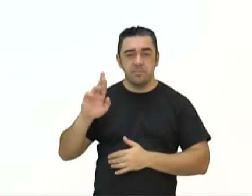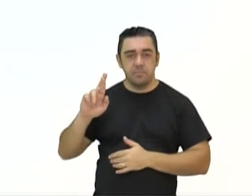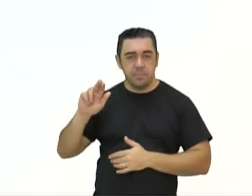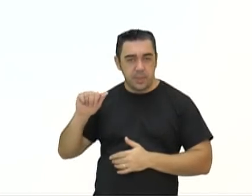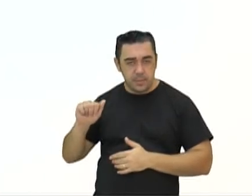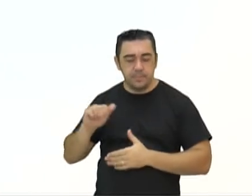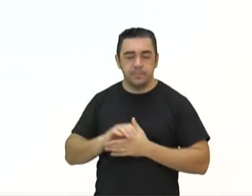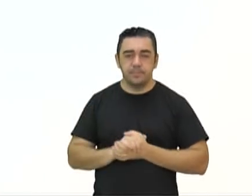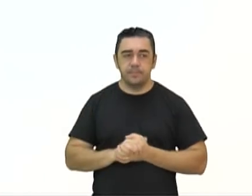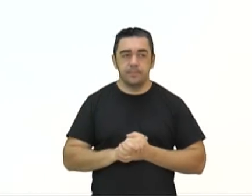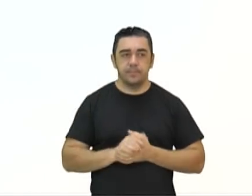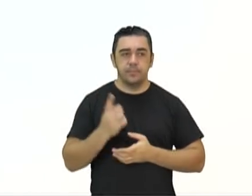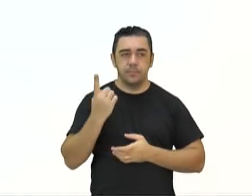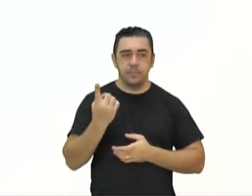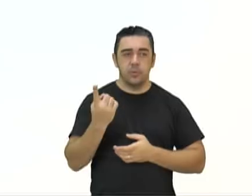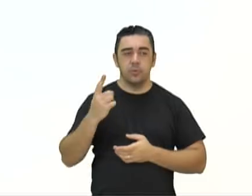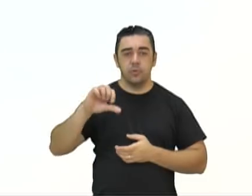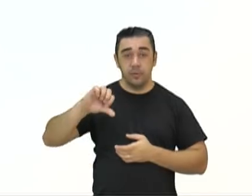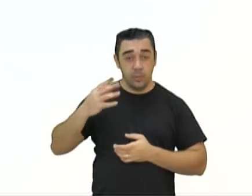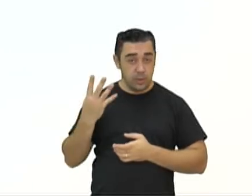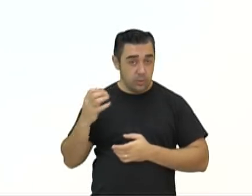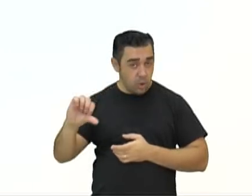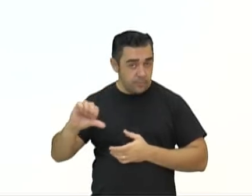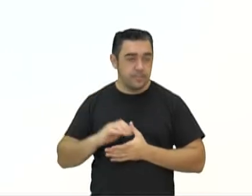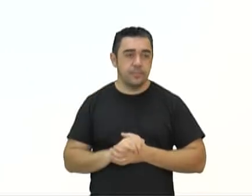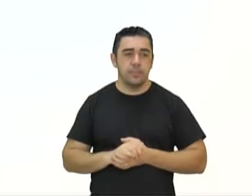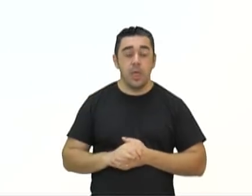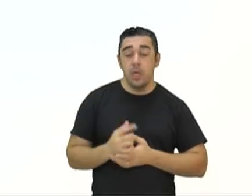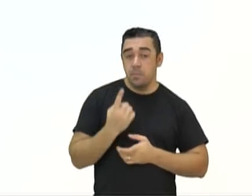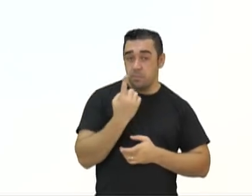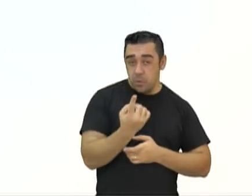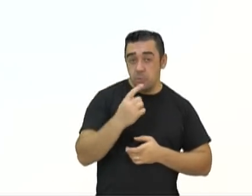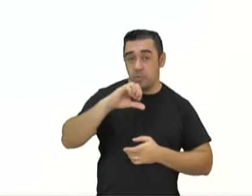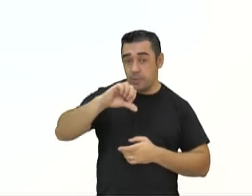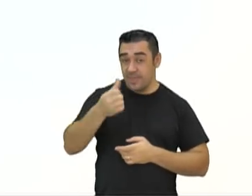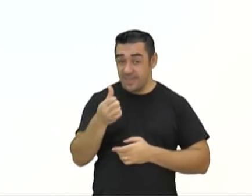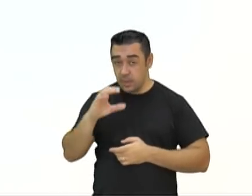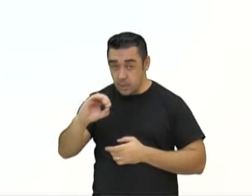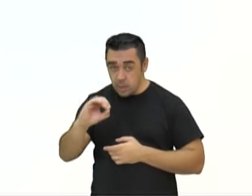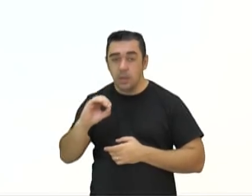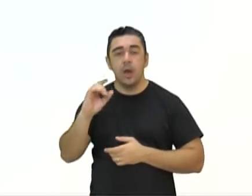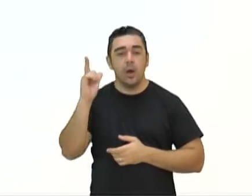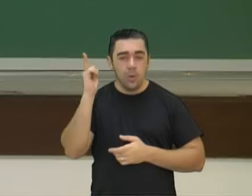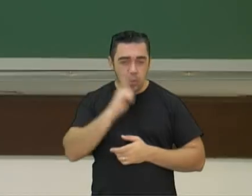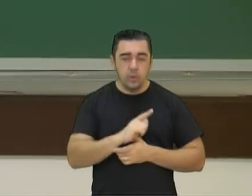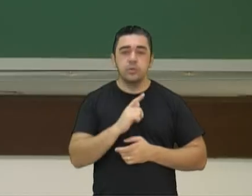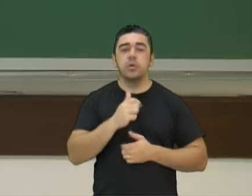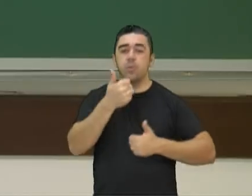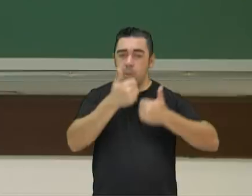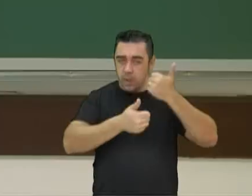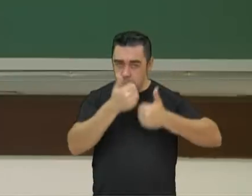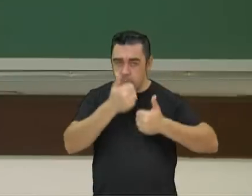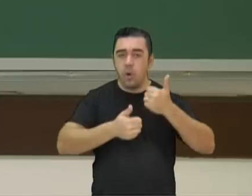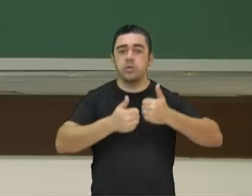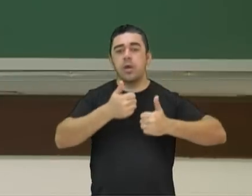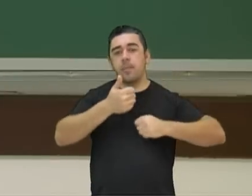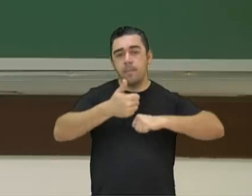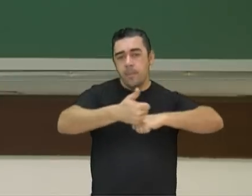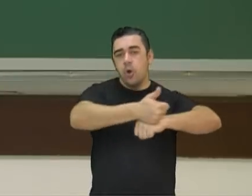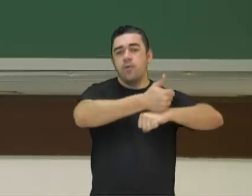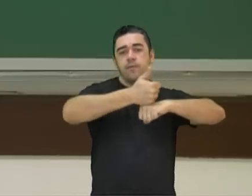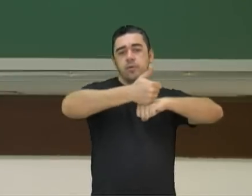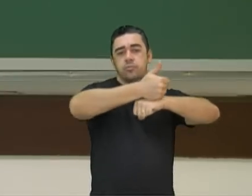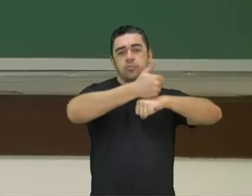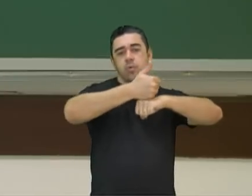E em 1960, o surf tornou-se um esporte profissional. O que que isso quer dizer? Começaram